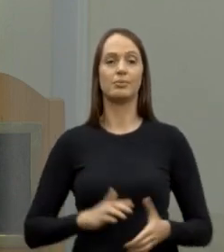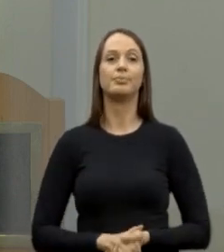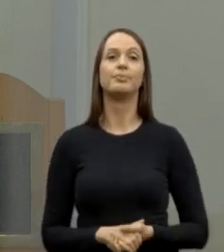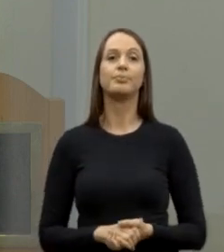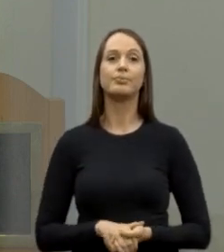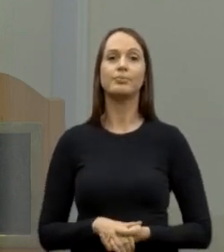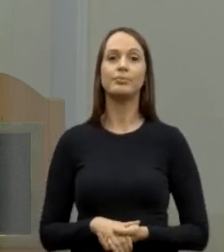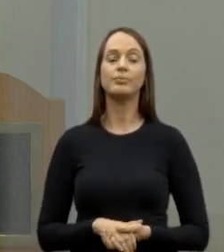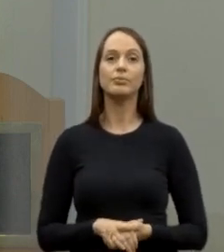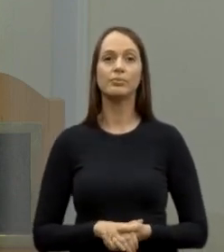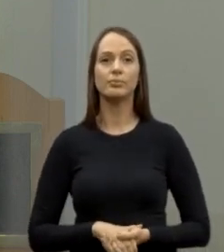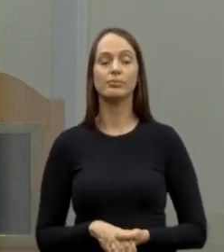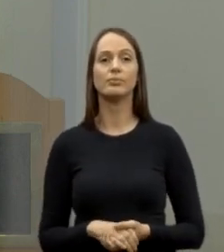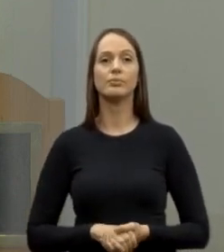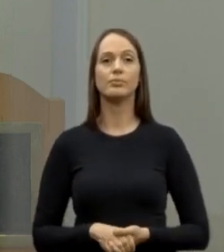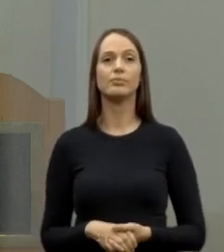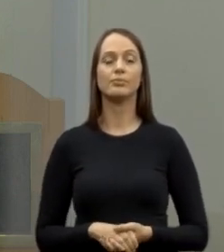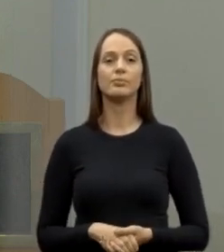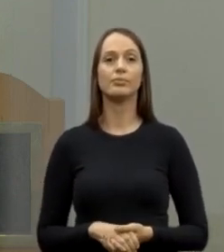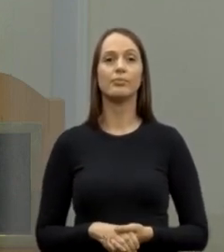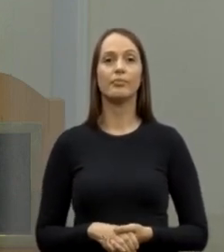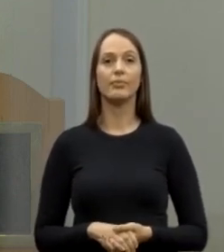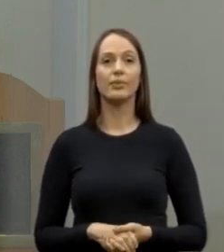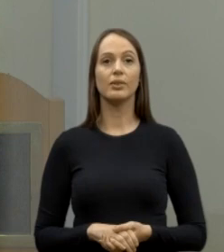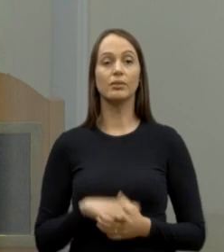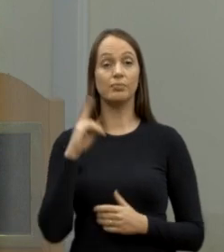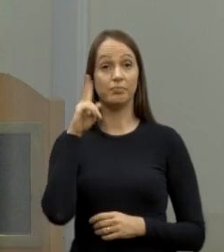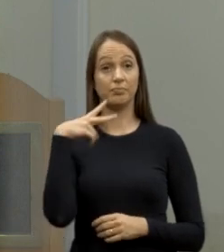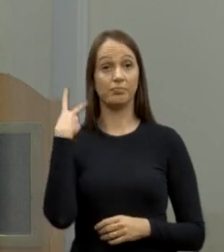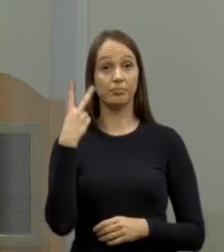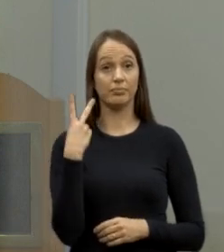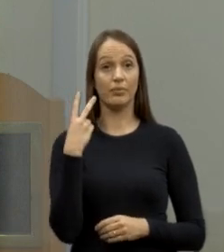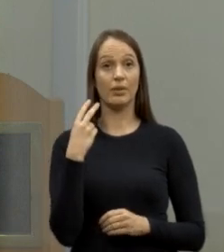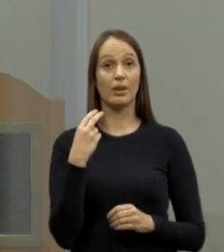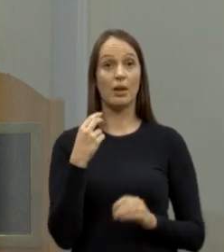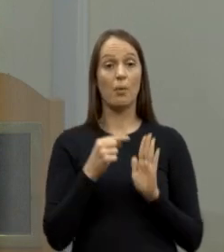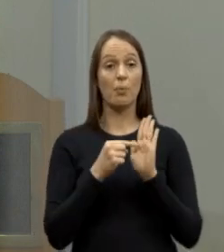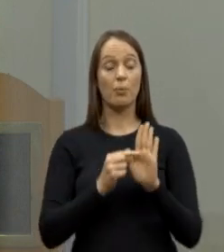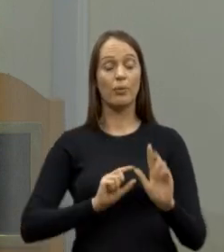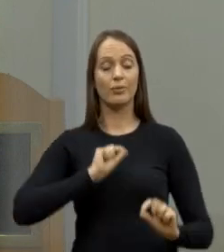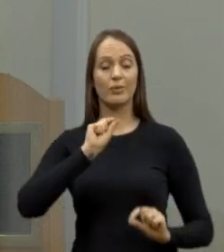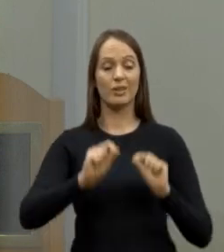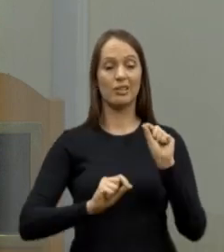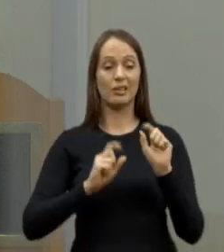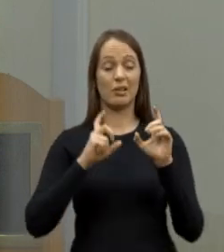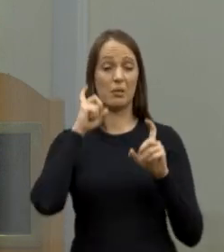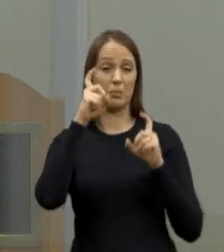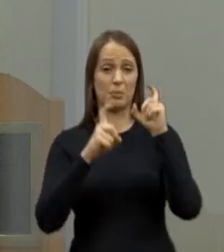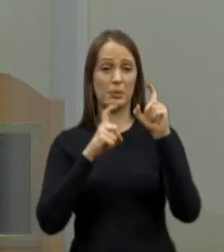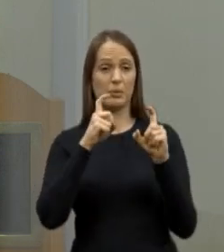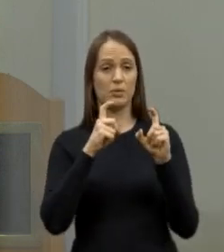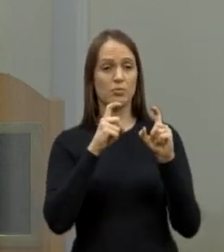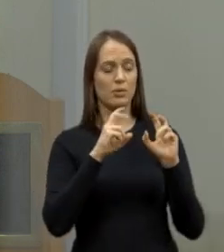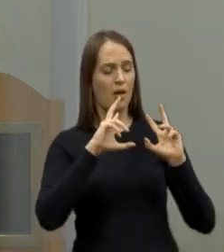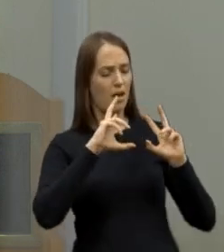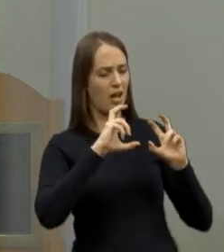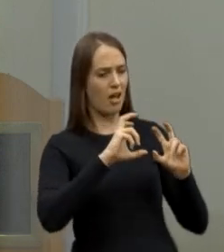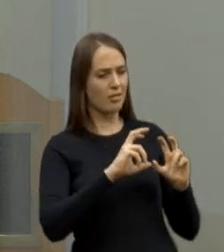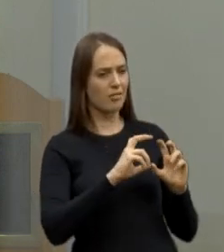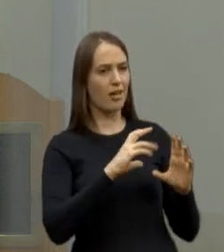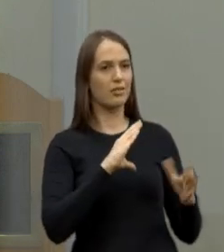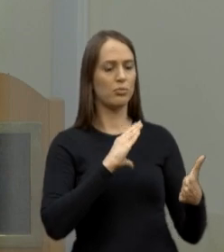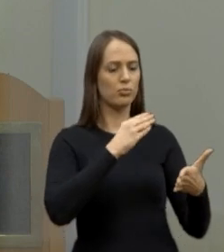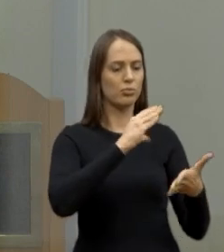das contas, esses vereadores deixam claro que não estão preocupados com a análise cuidadosa dos